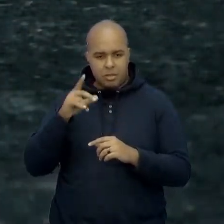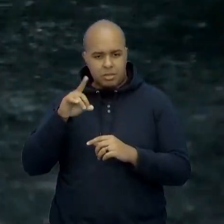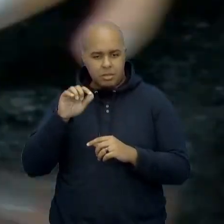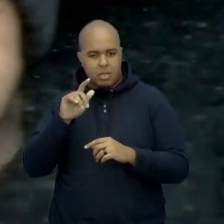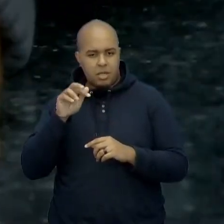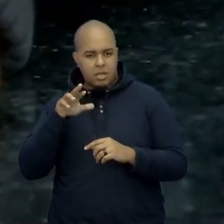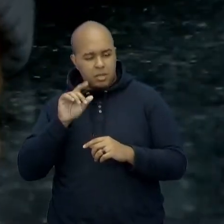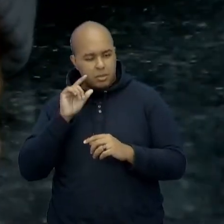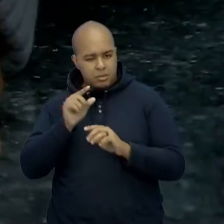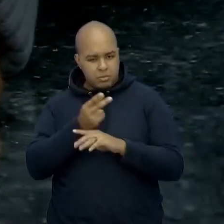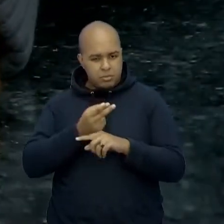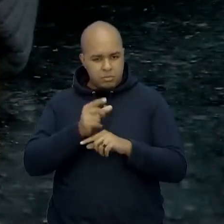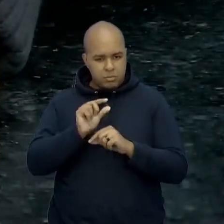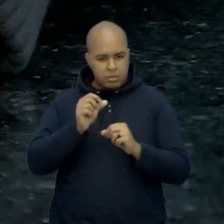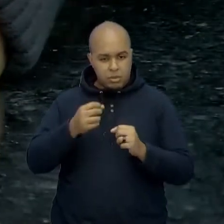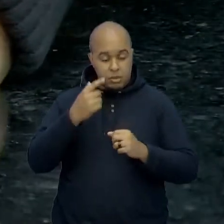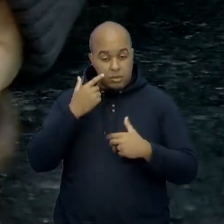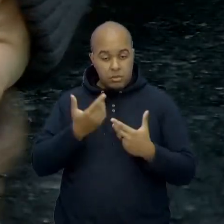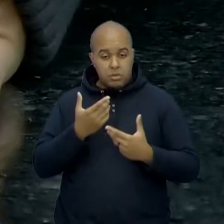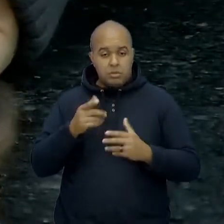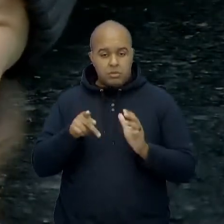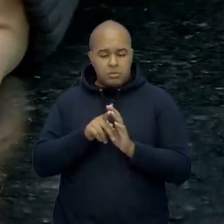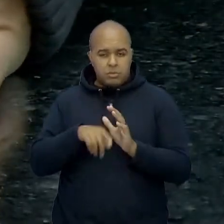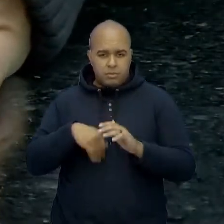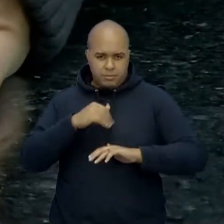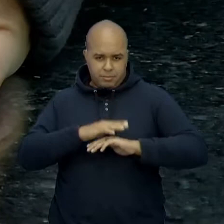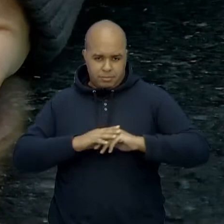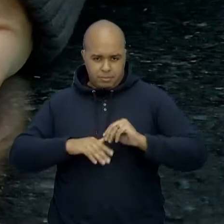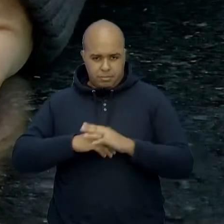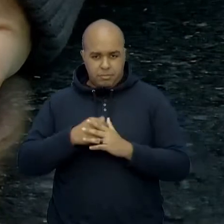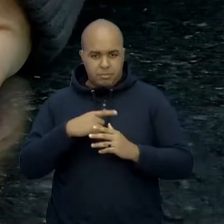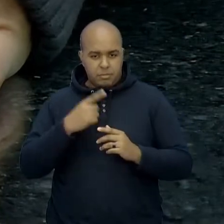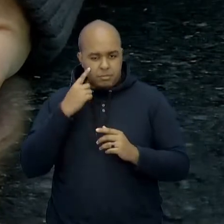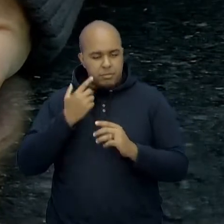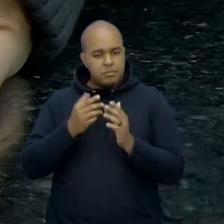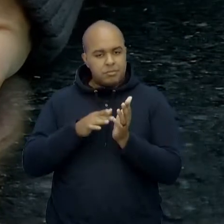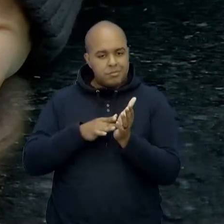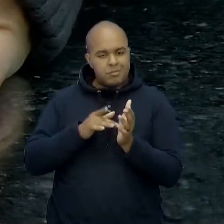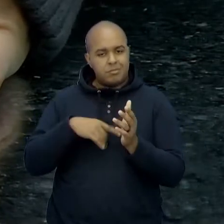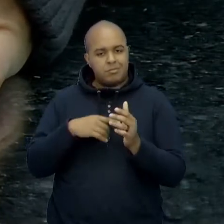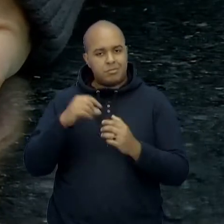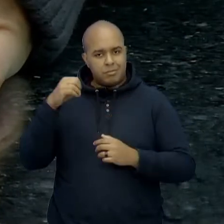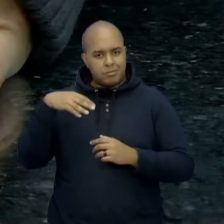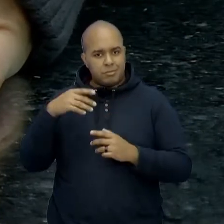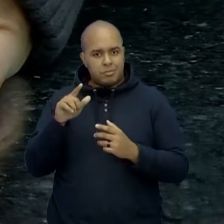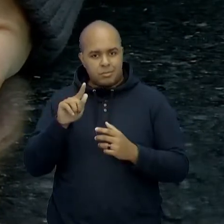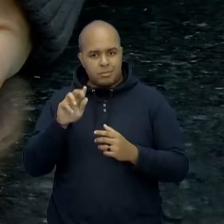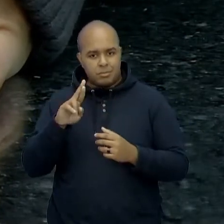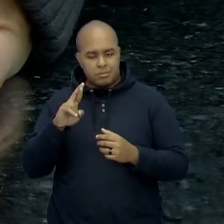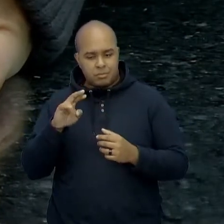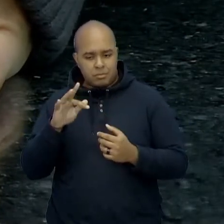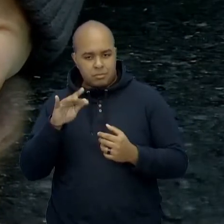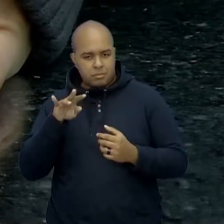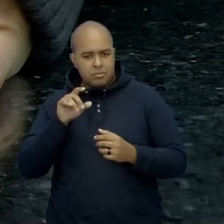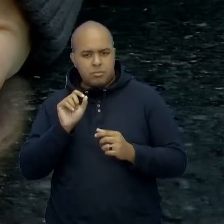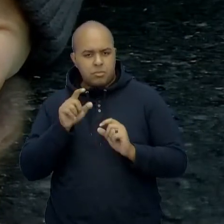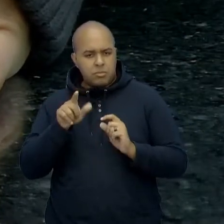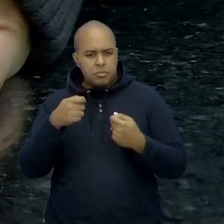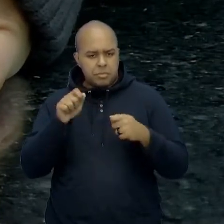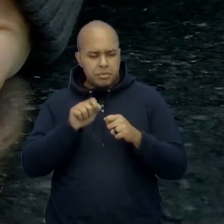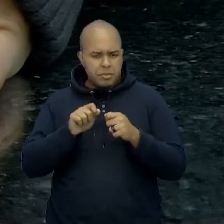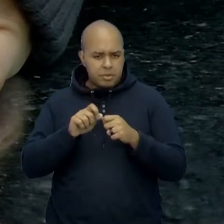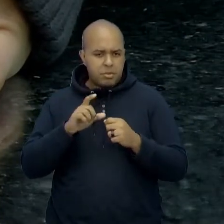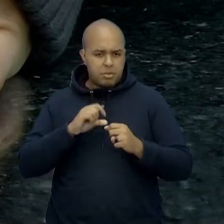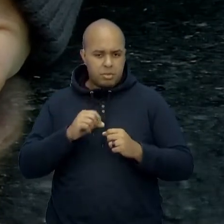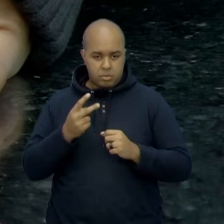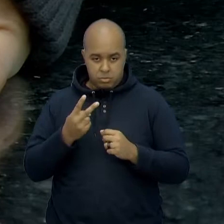tá? Pesquisa um pouco aí. Então hoje, para essa prática experimental, nós vamos simular uma lâmpada de grafite. O que vocês precisariam